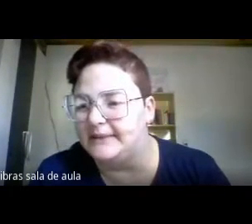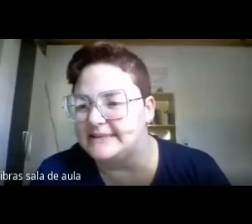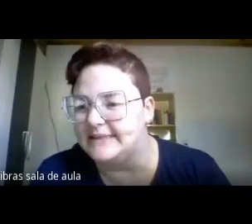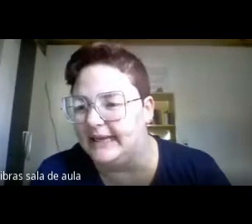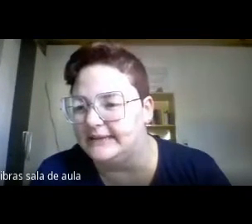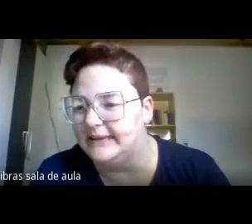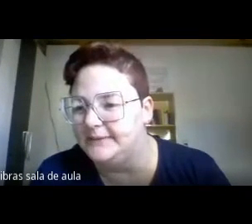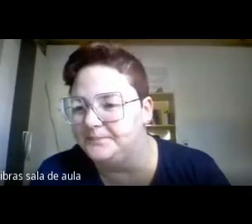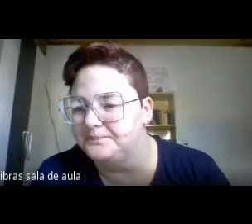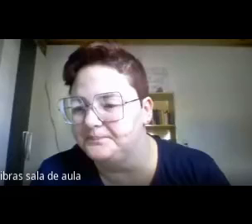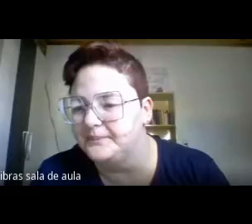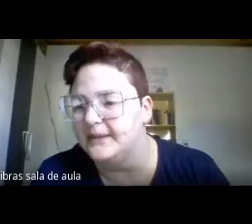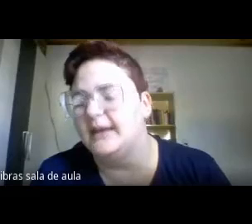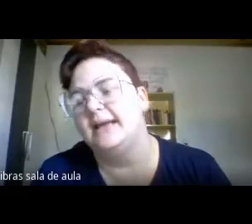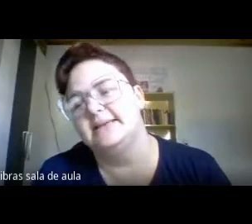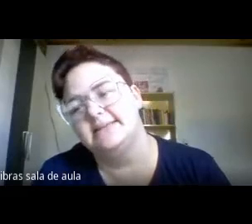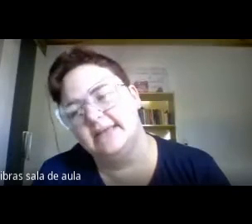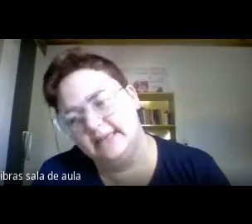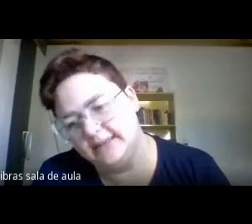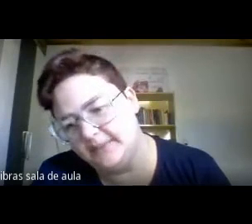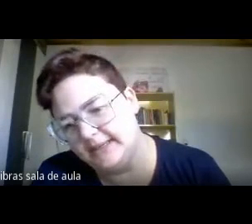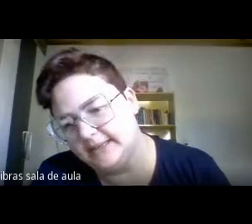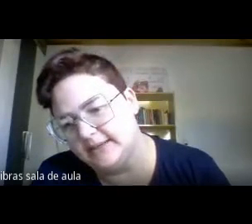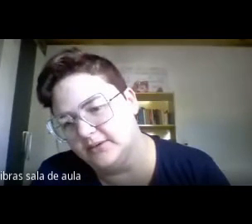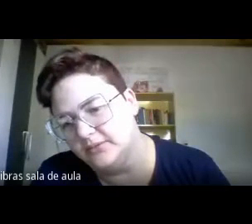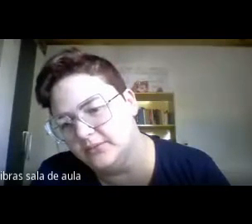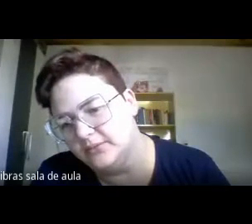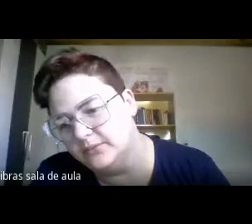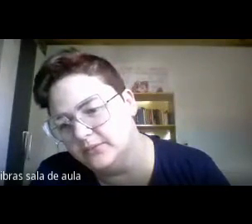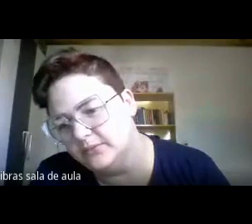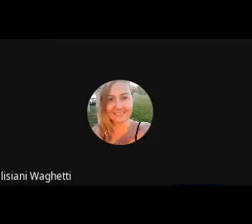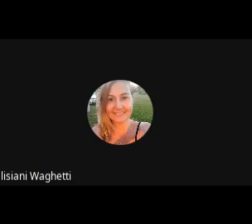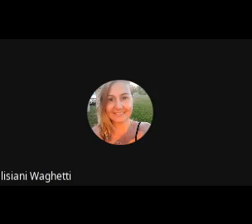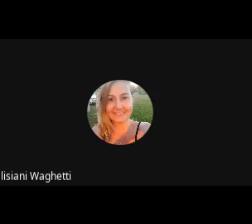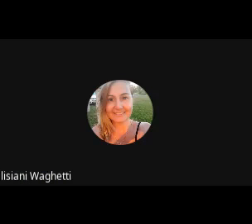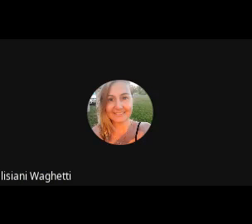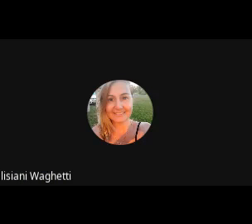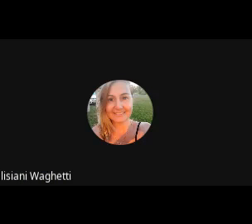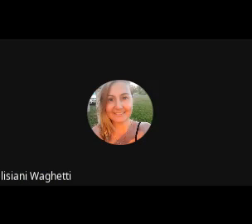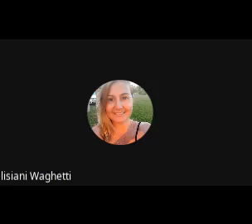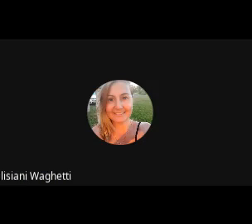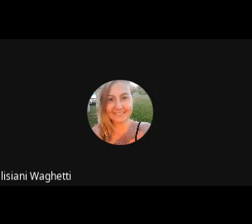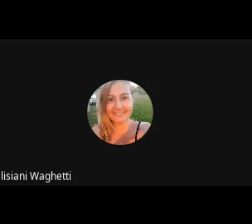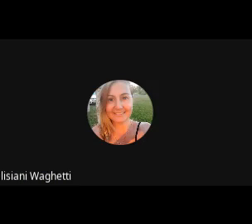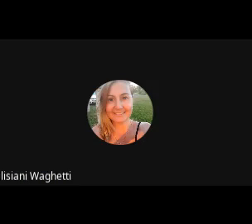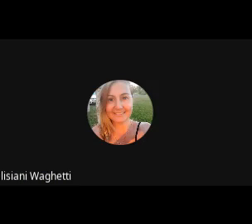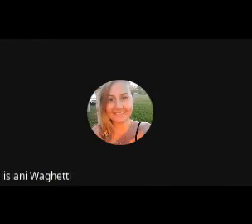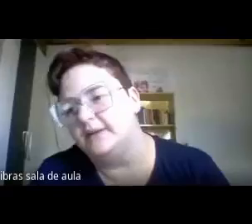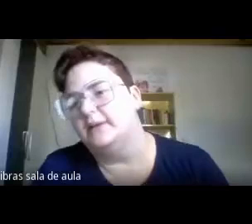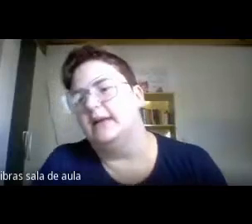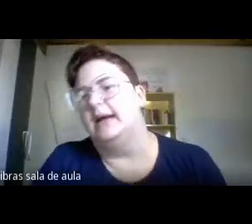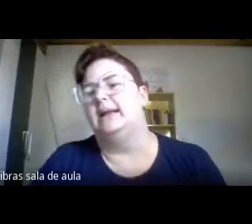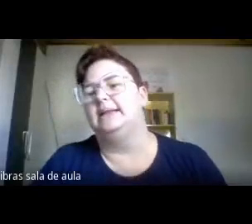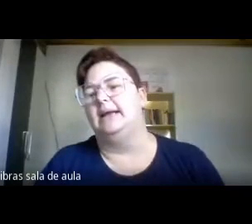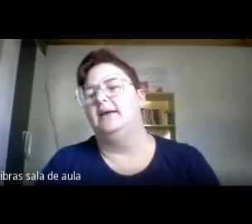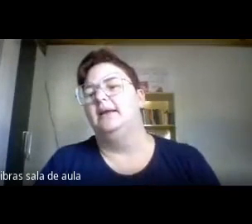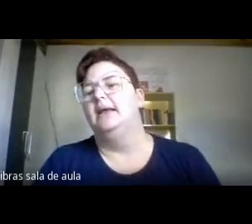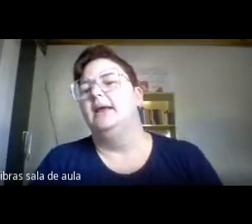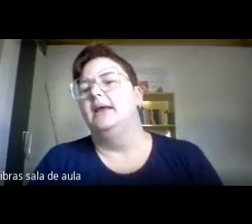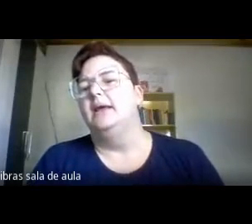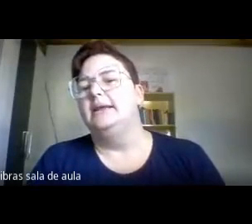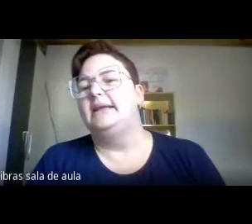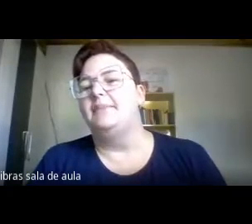semana passada, a Elisiane também não. Pois é, eu Ou tava assim. tu estava? Ah, Sim.